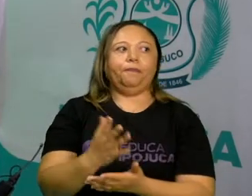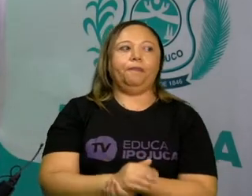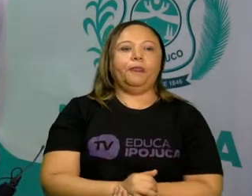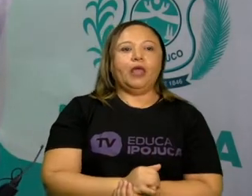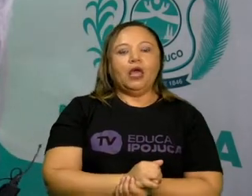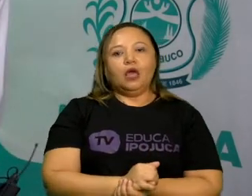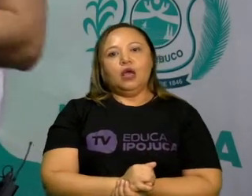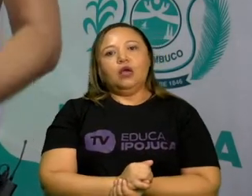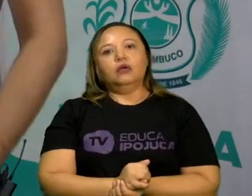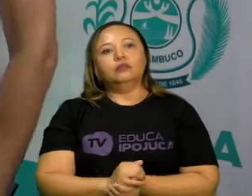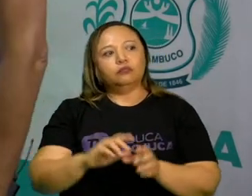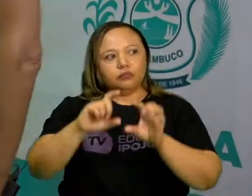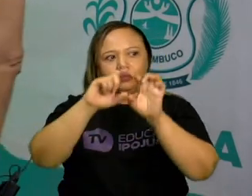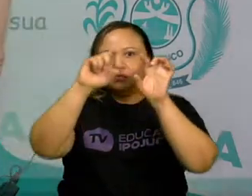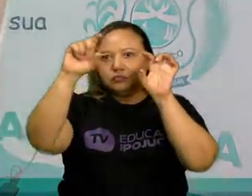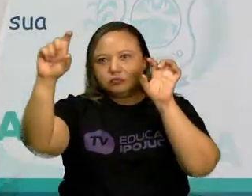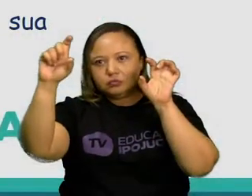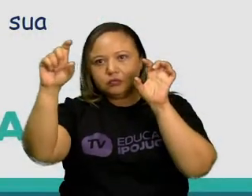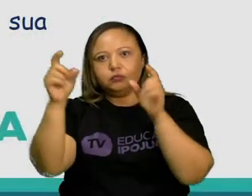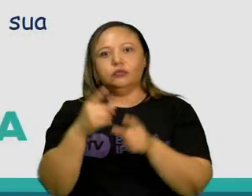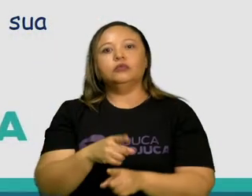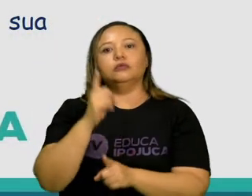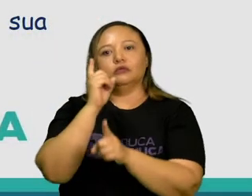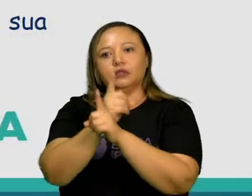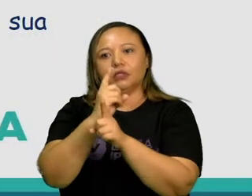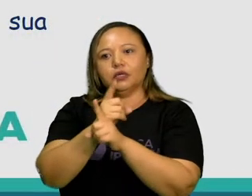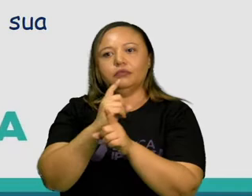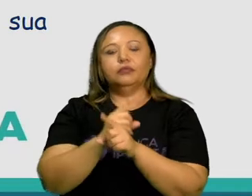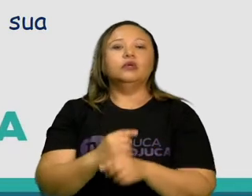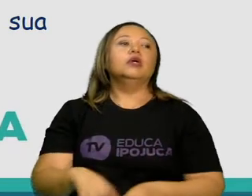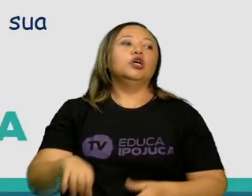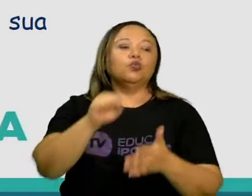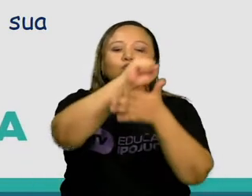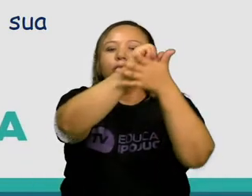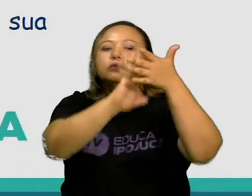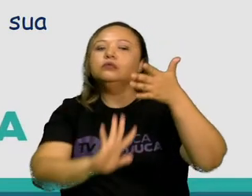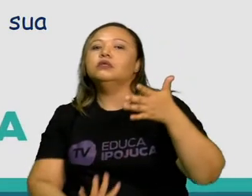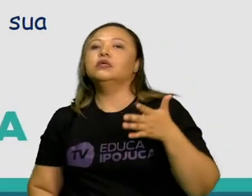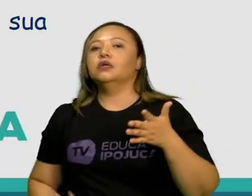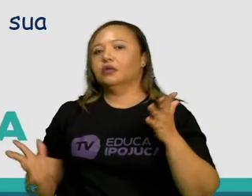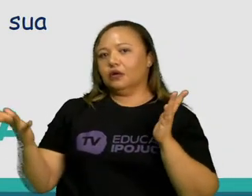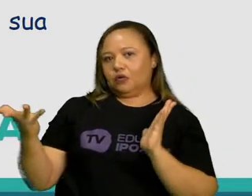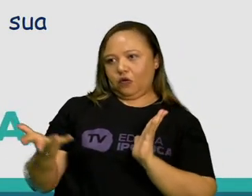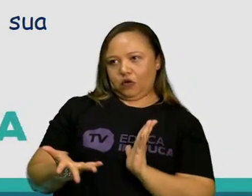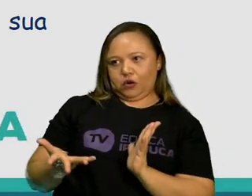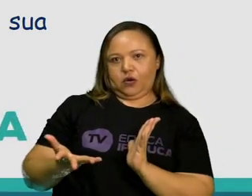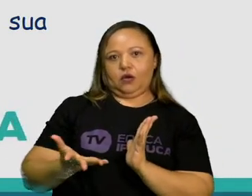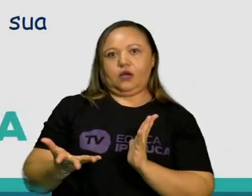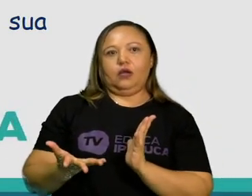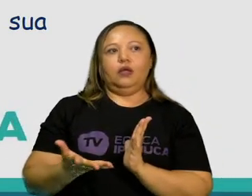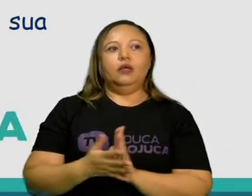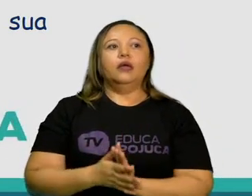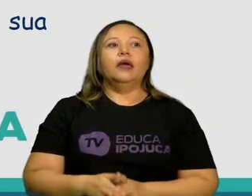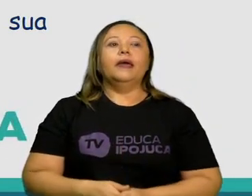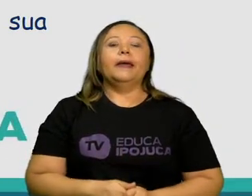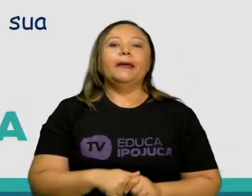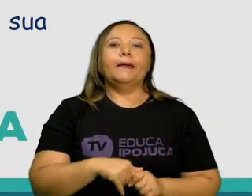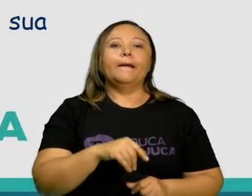tá aqui a referência desse material e nós temos uma atividade para vocês atividade é seguinte